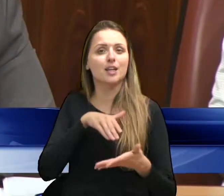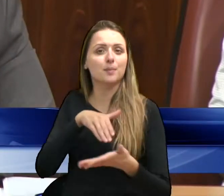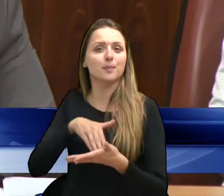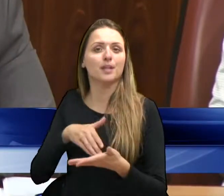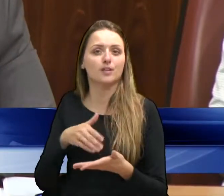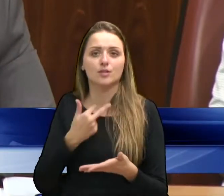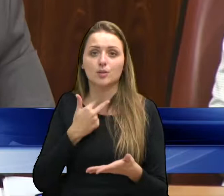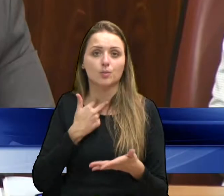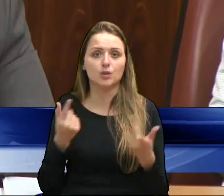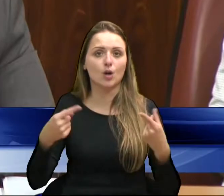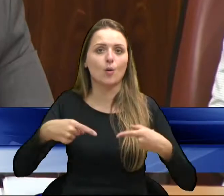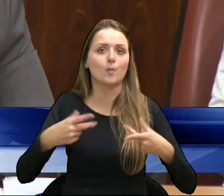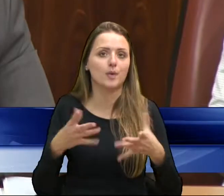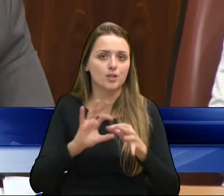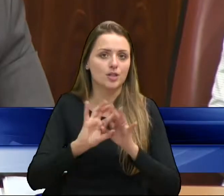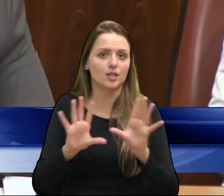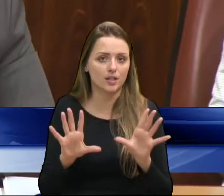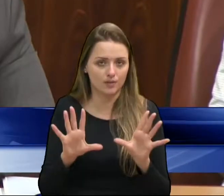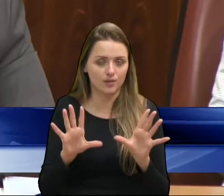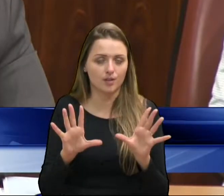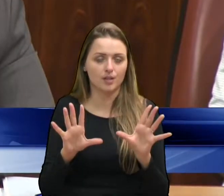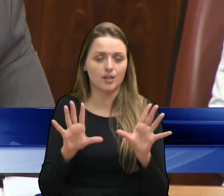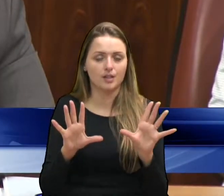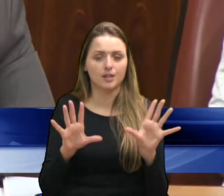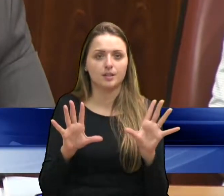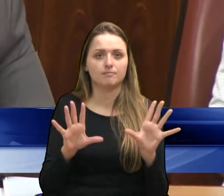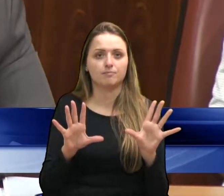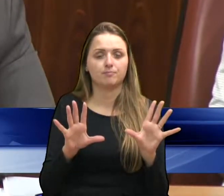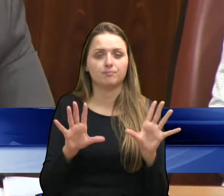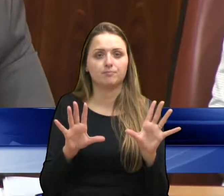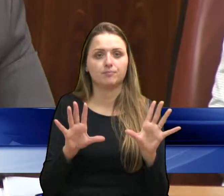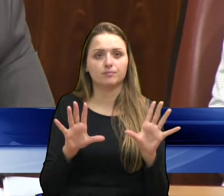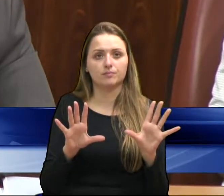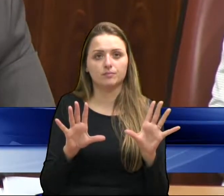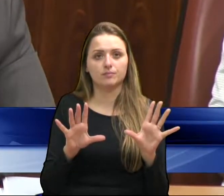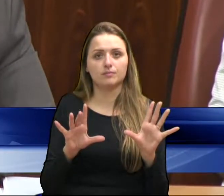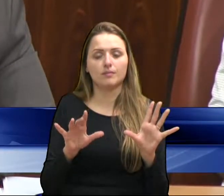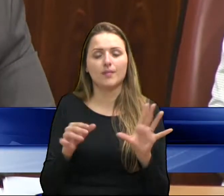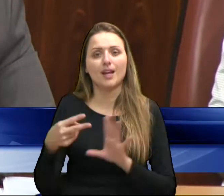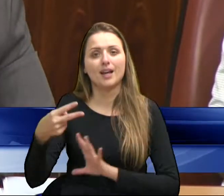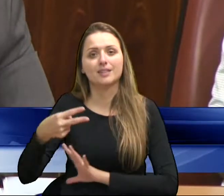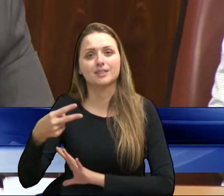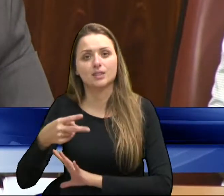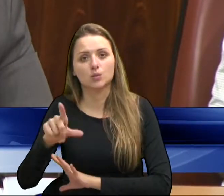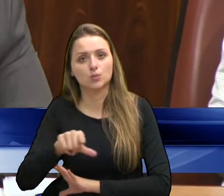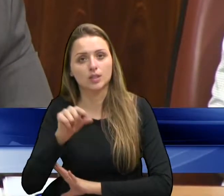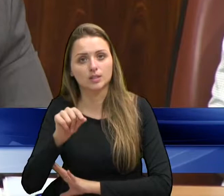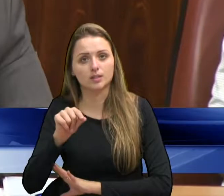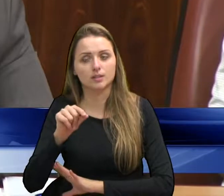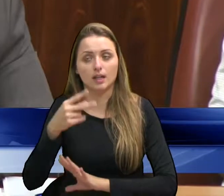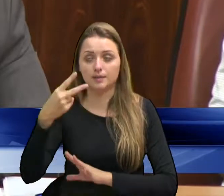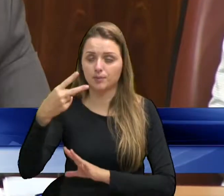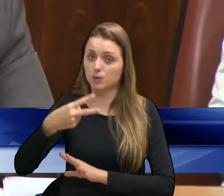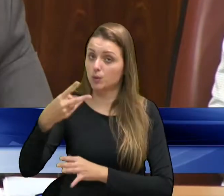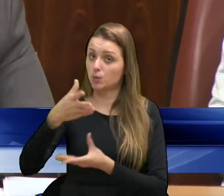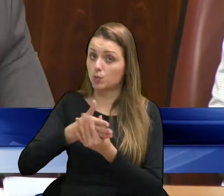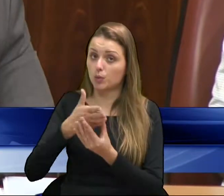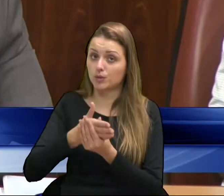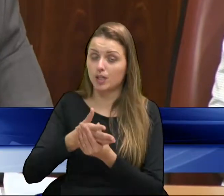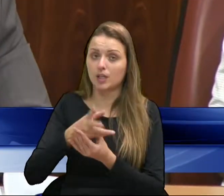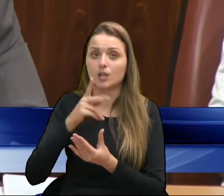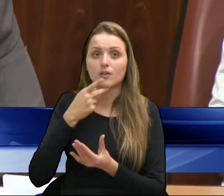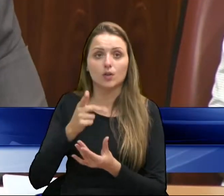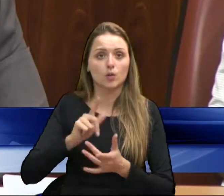competitividade. E a decisão em segundo grau entendeu que não. Qual era o critério dessa